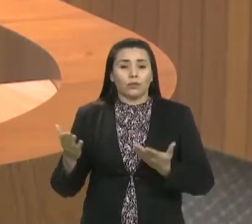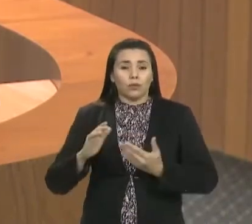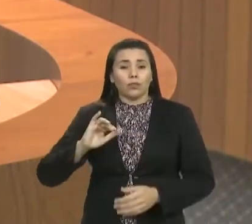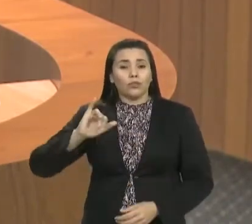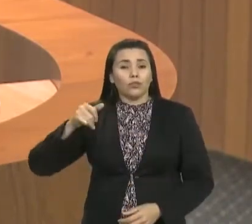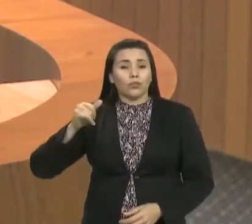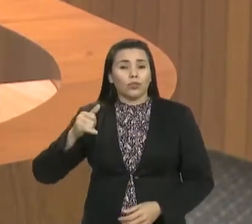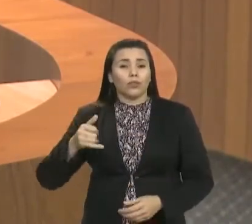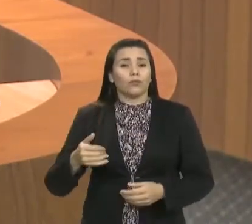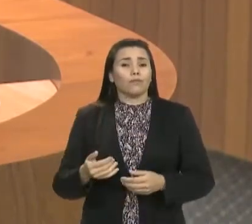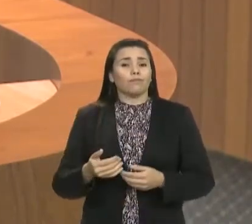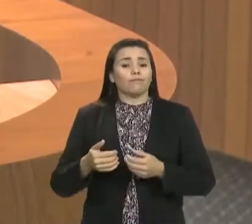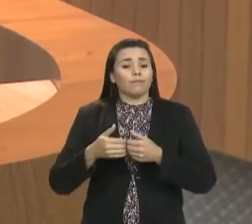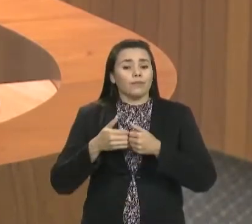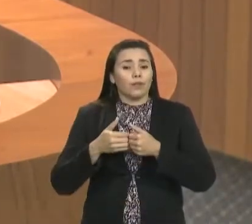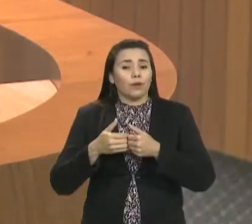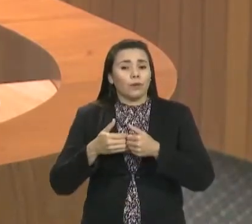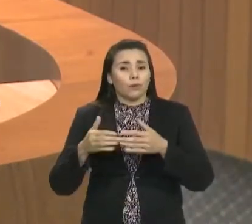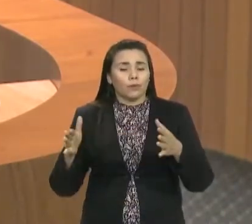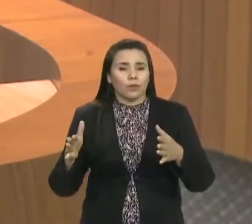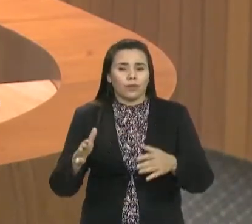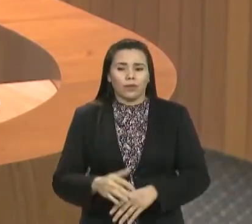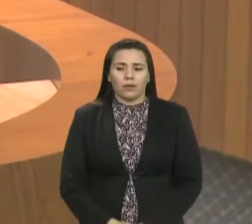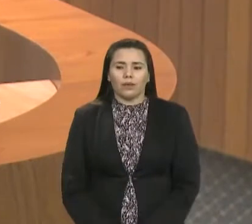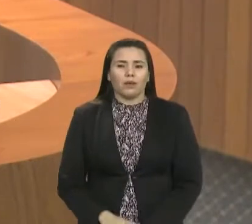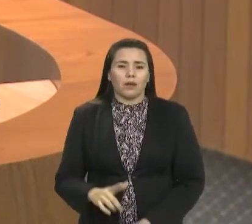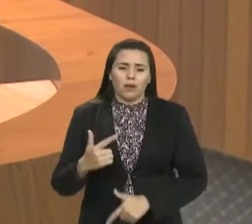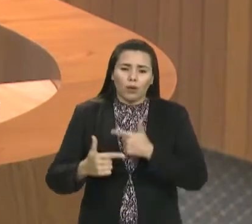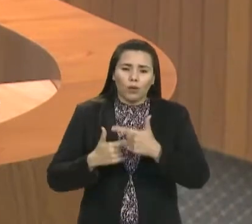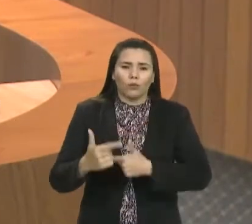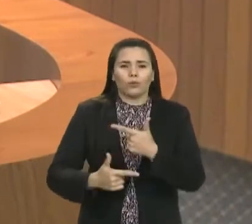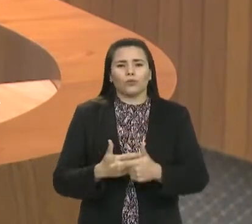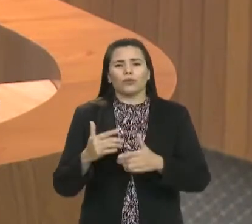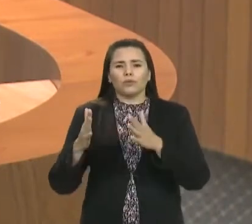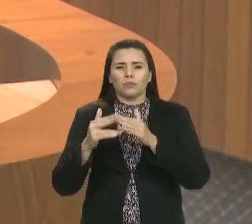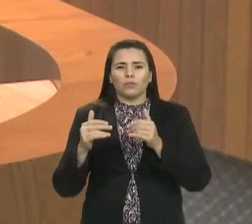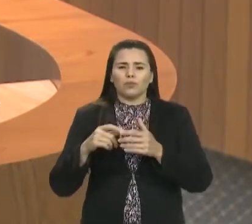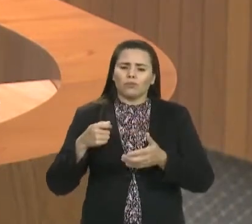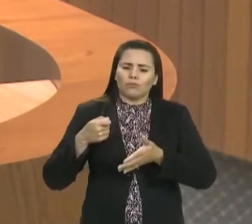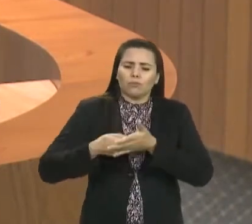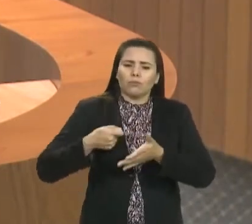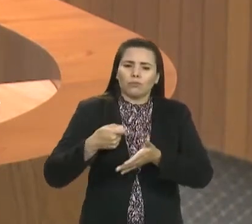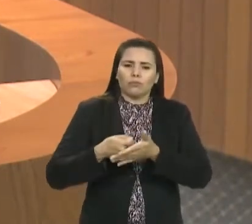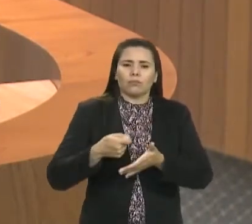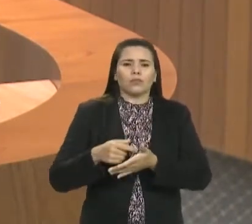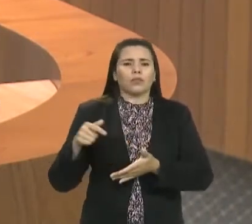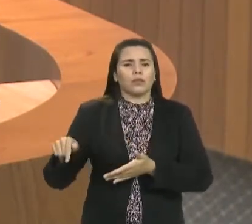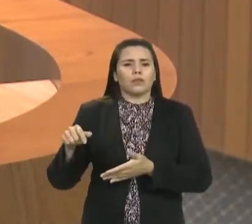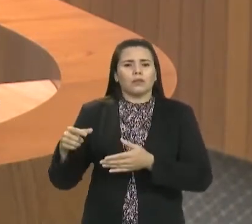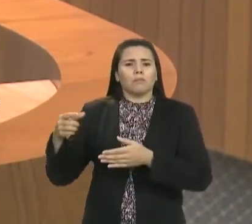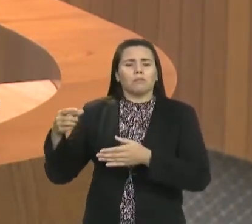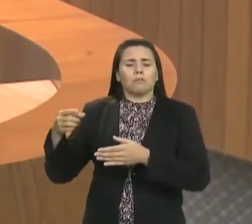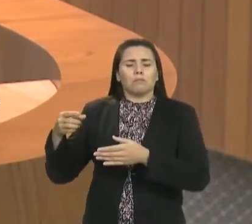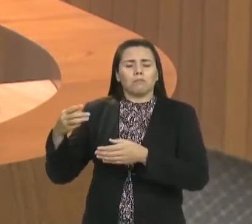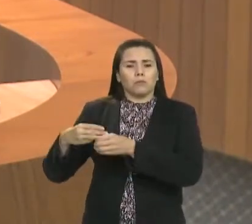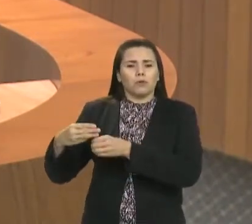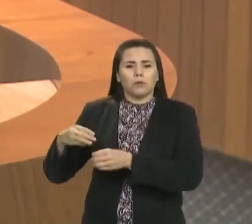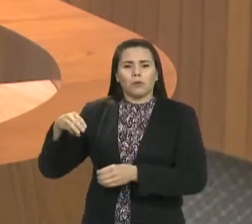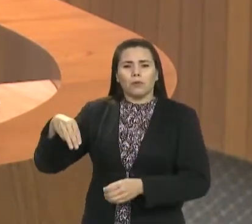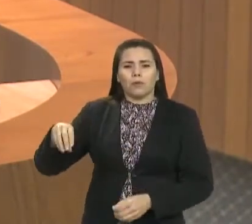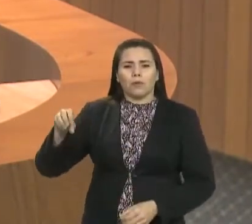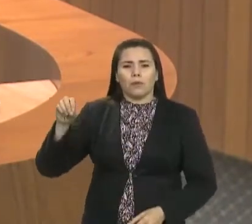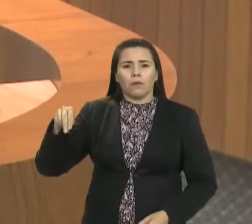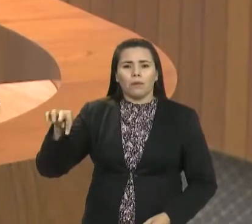a orla do açude, que foi uma luta e um pedido constante do povo de Montes Altos. O governador já vai inaugurar